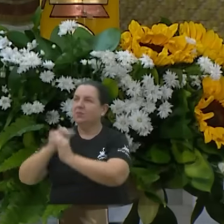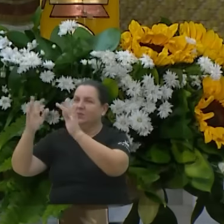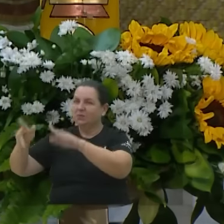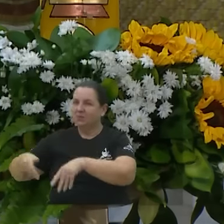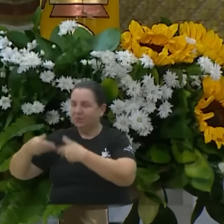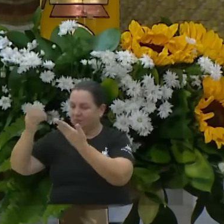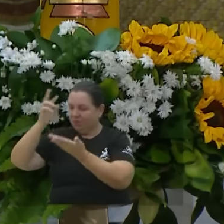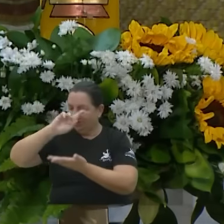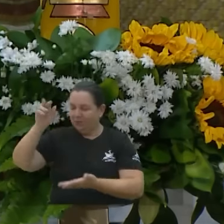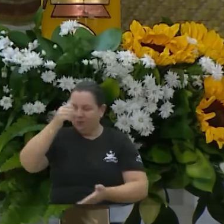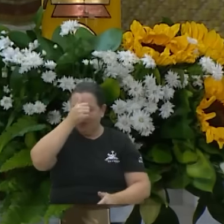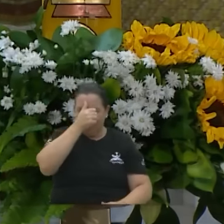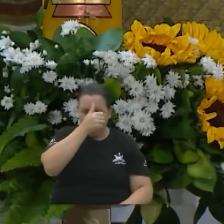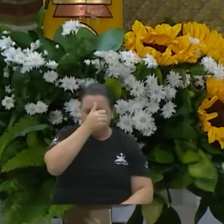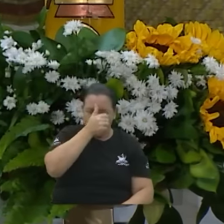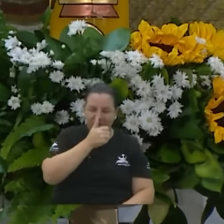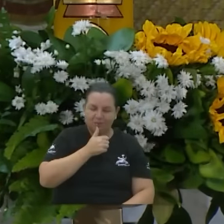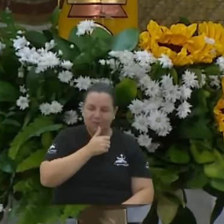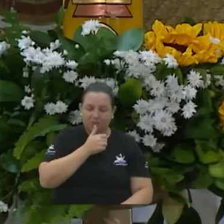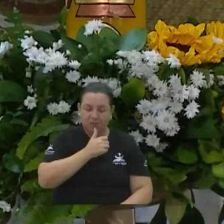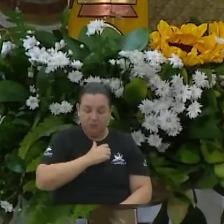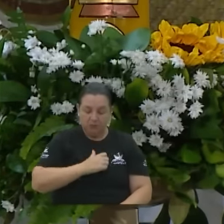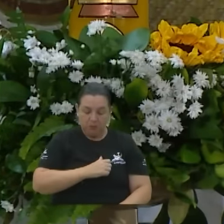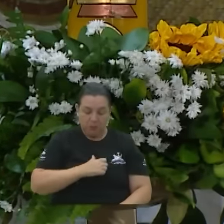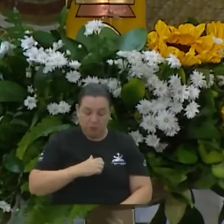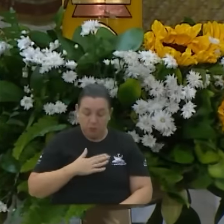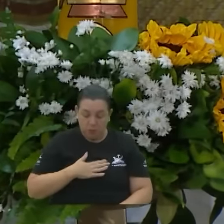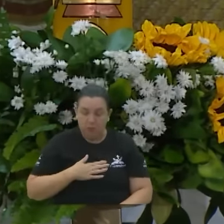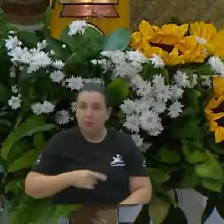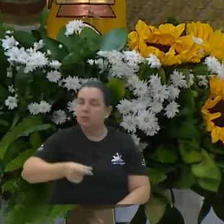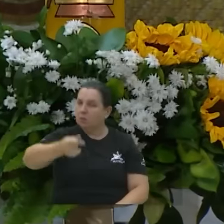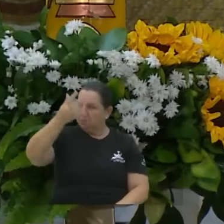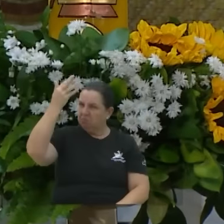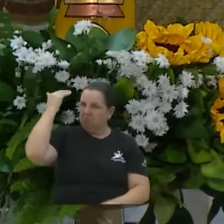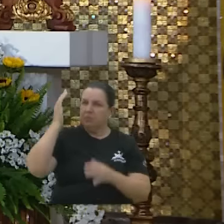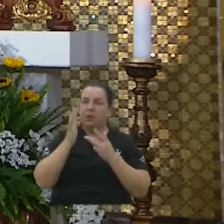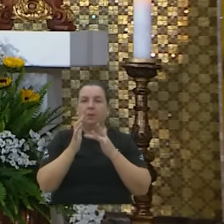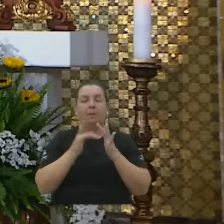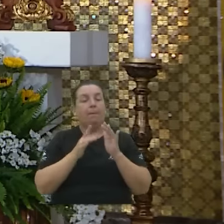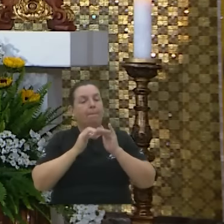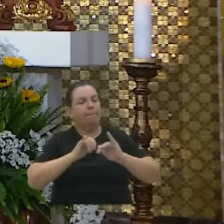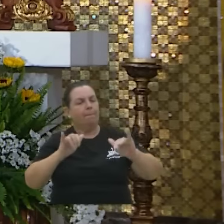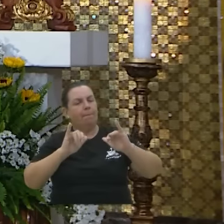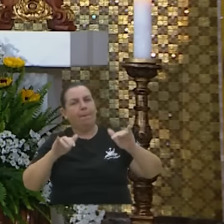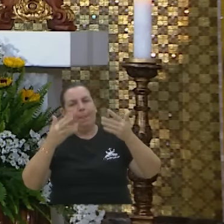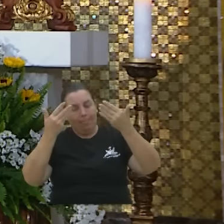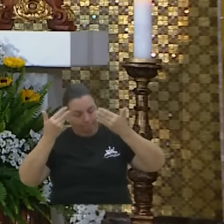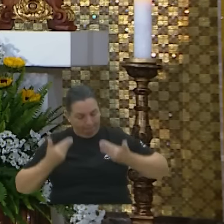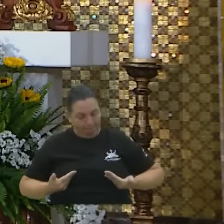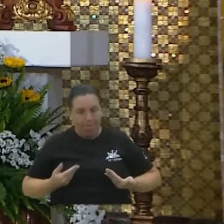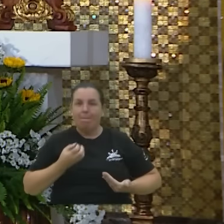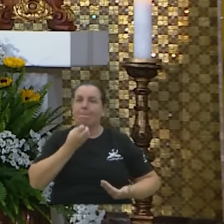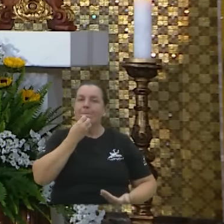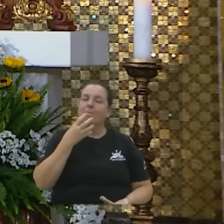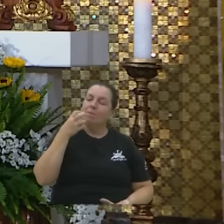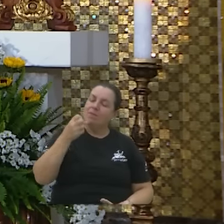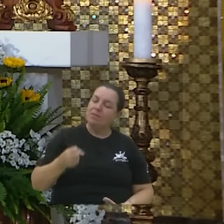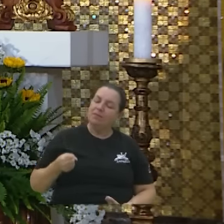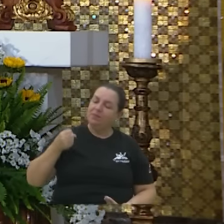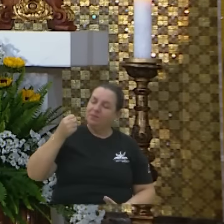vós, Senhor. Naquele tempo disse Jesus: eu sou o bom